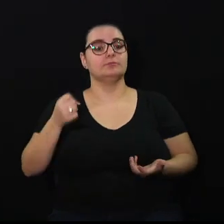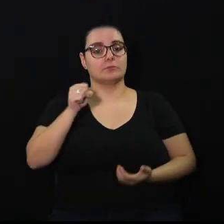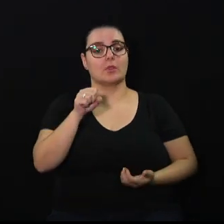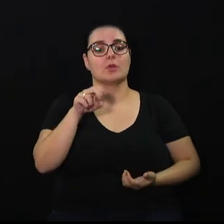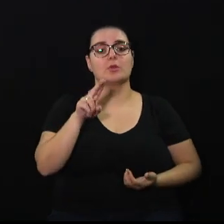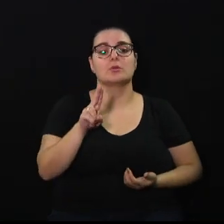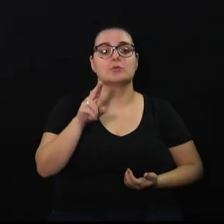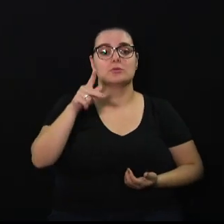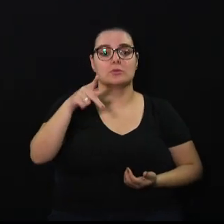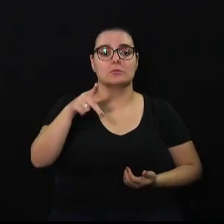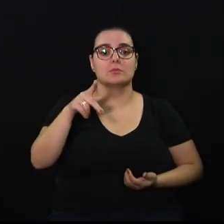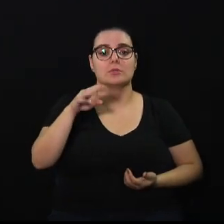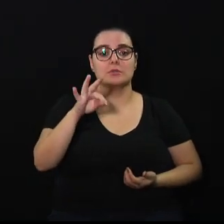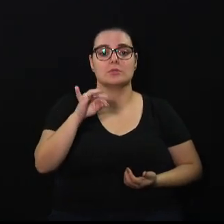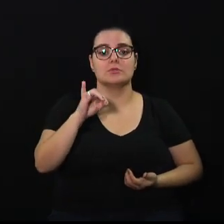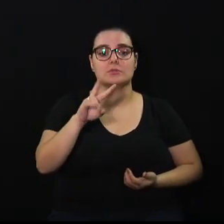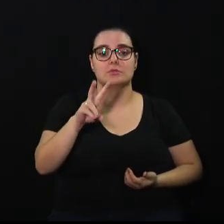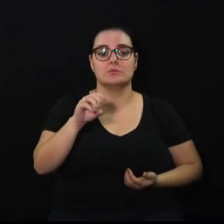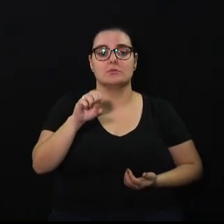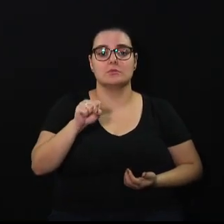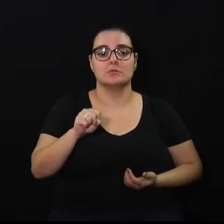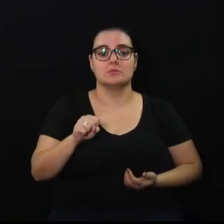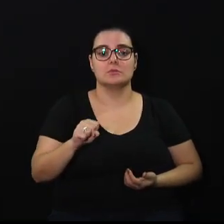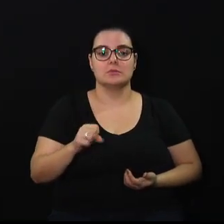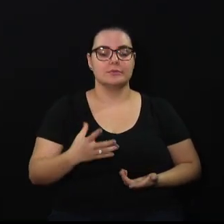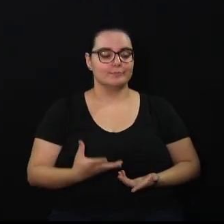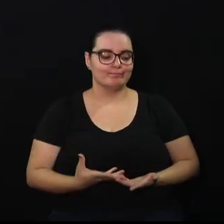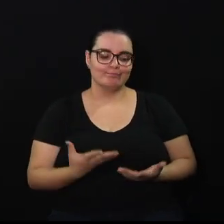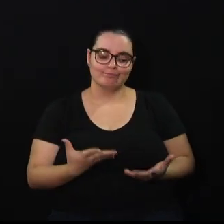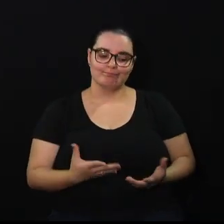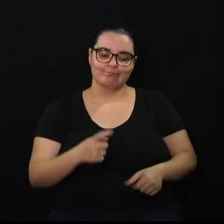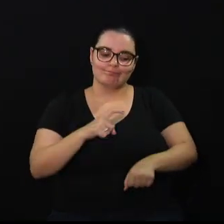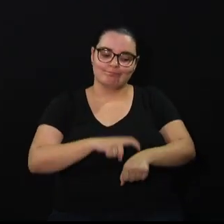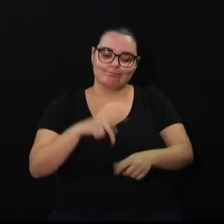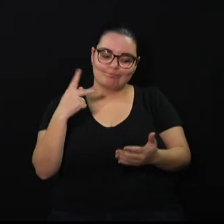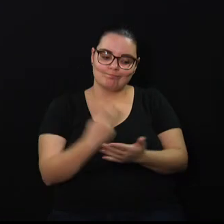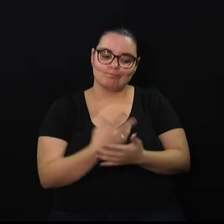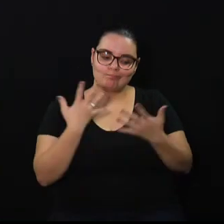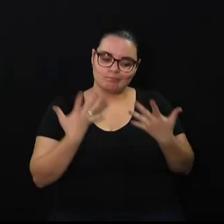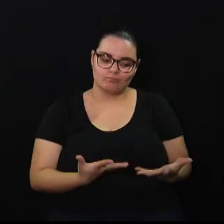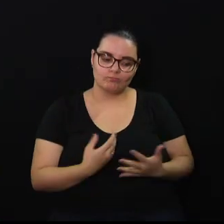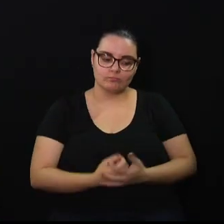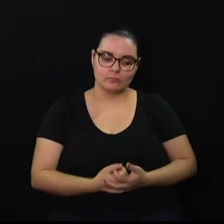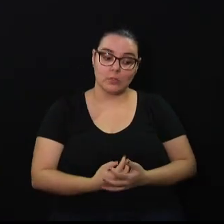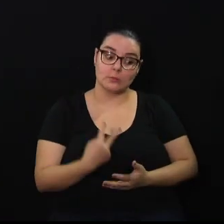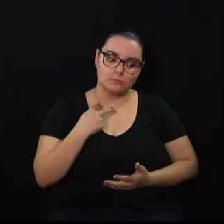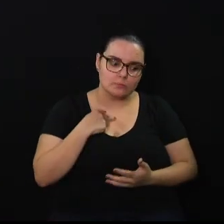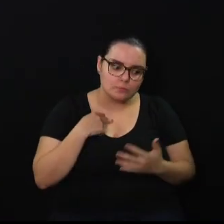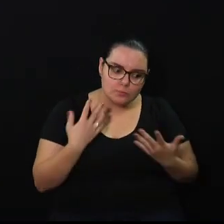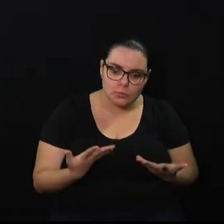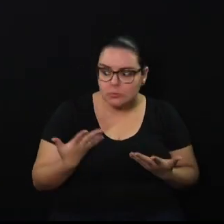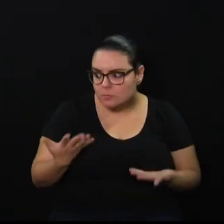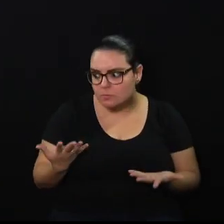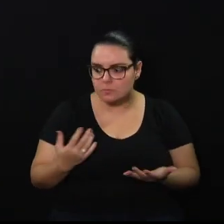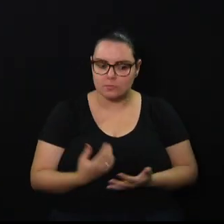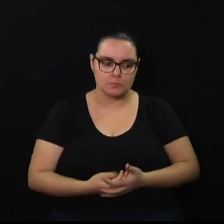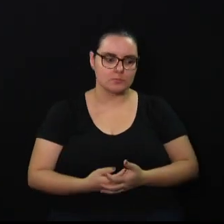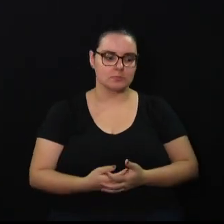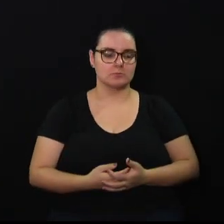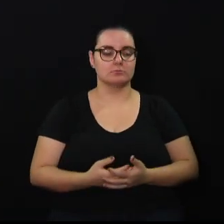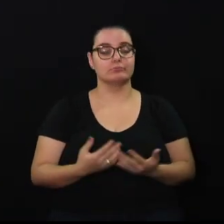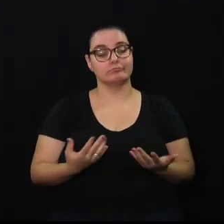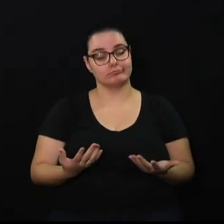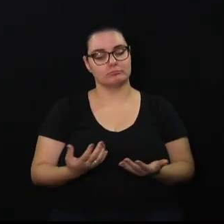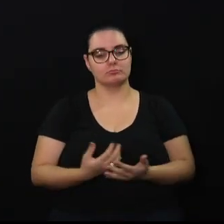seja que não são adequados que são indesejados naquele momento naquele momento naquela situação e muitas vezes